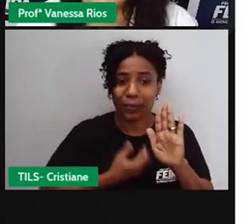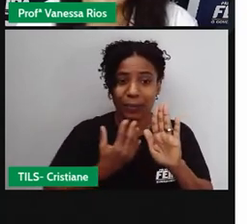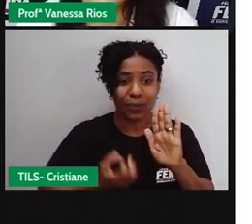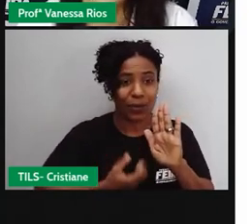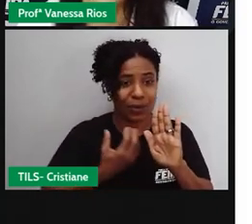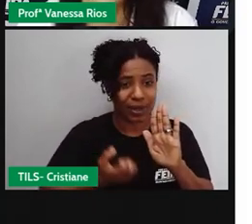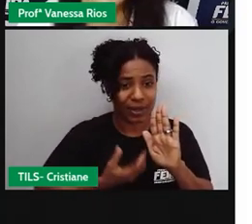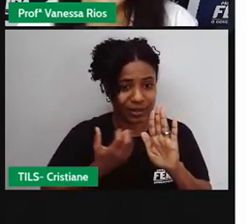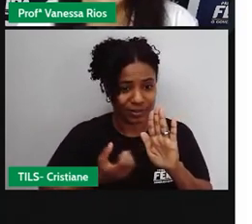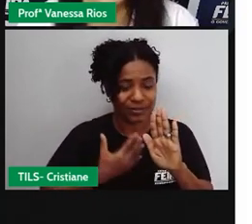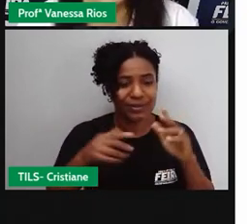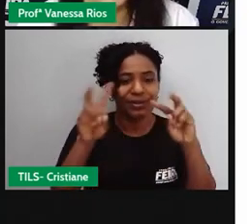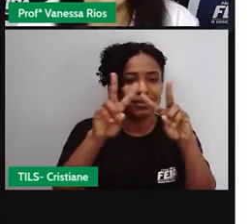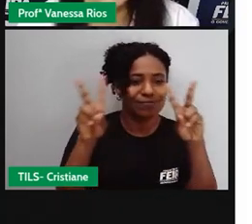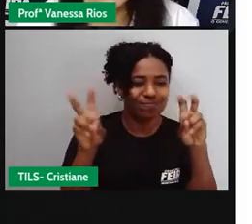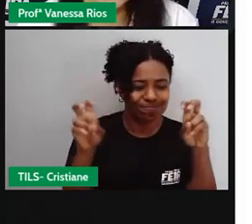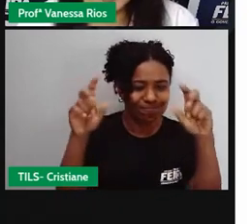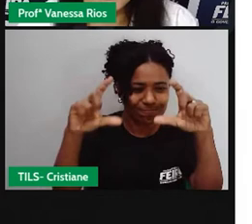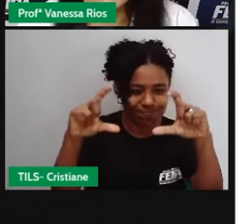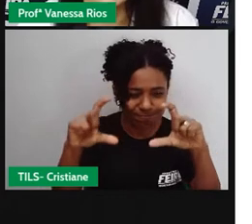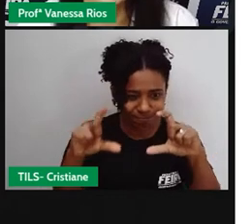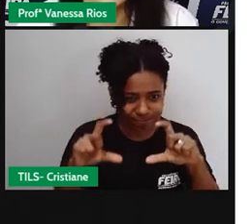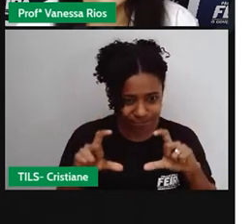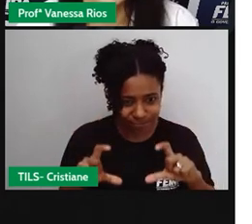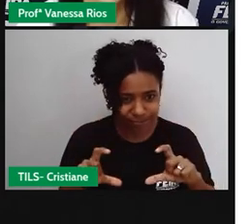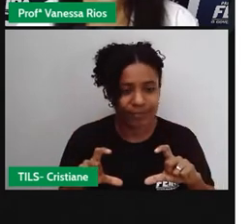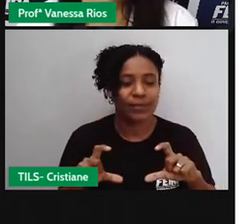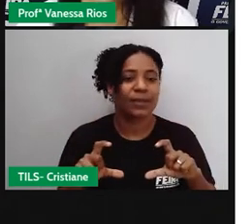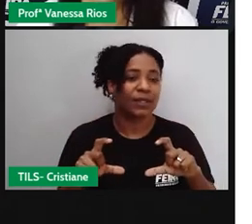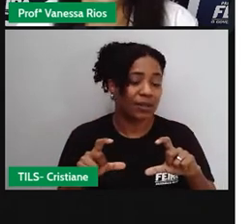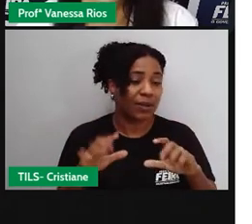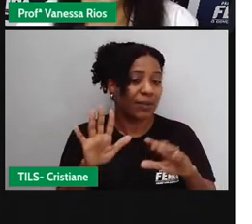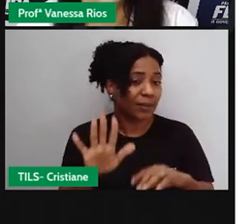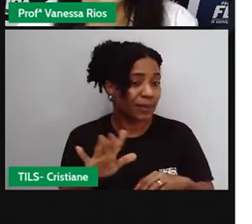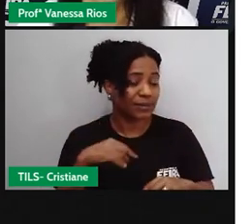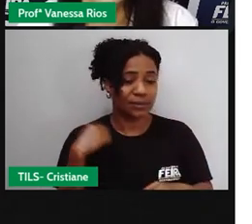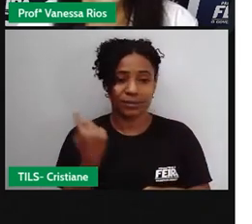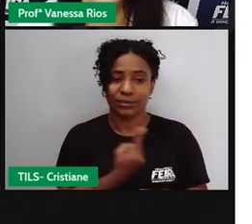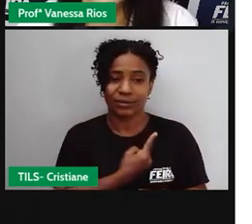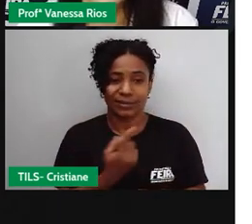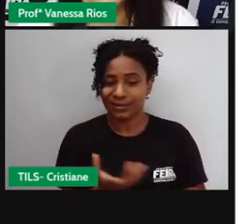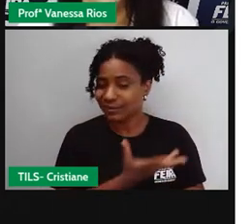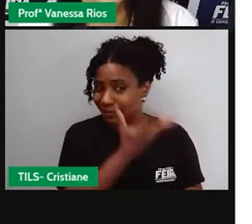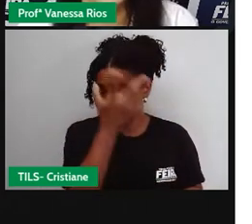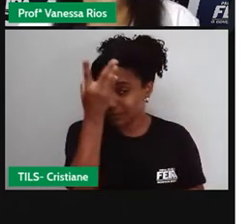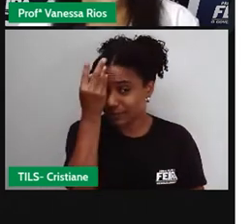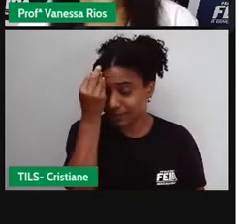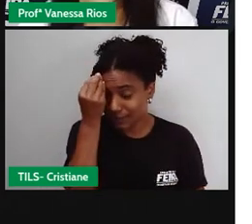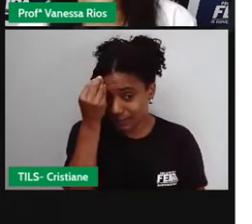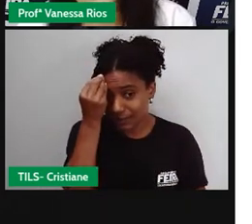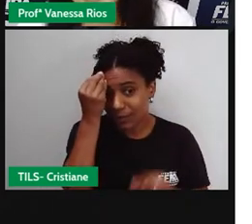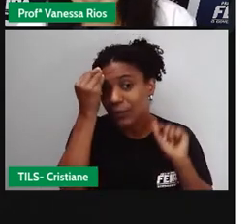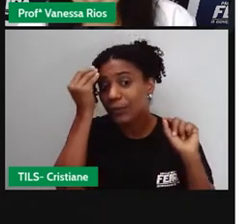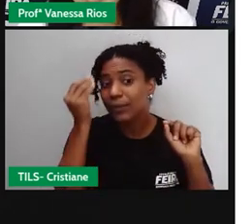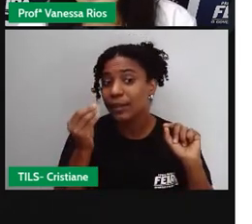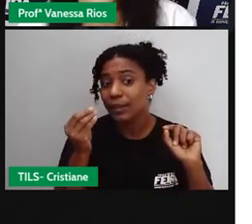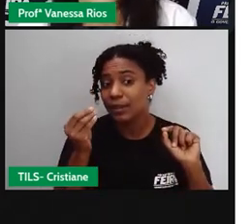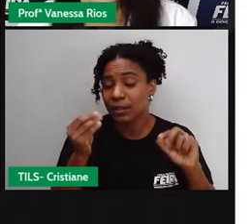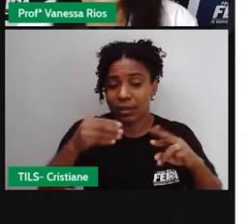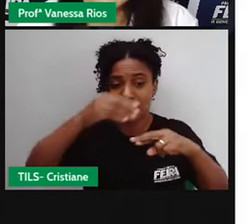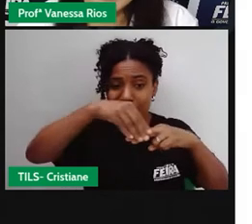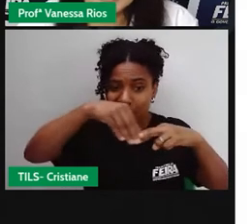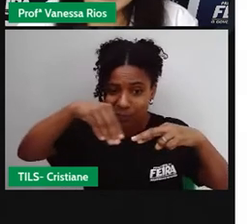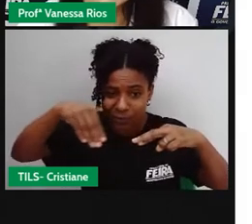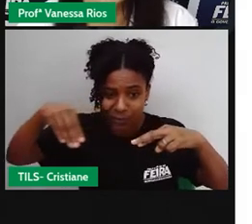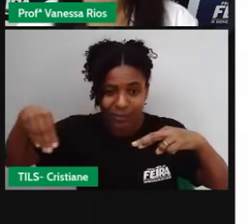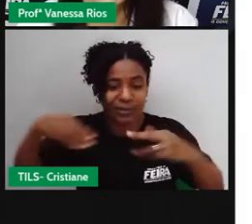em versos, apresentado em estrofes, a gente não pode esquecer que a literatura de cordel ela tem um enredo, tem